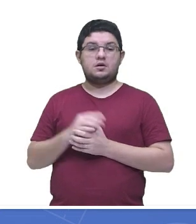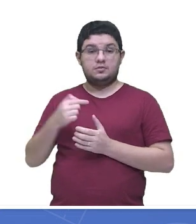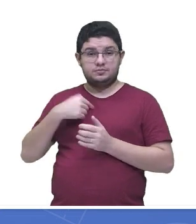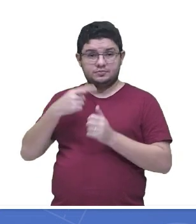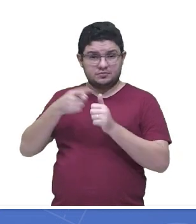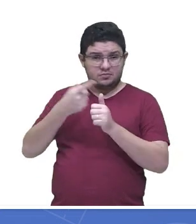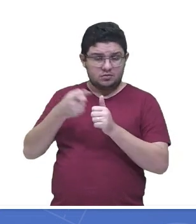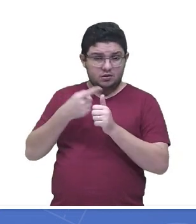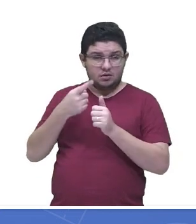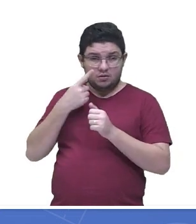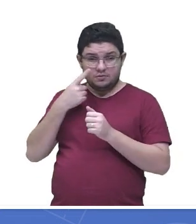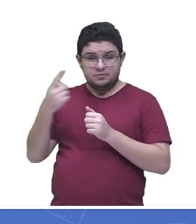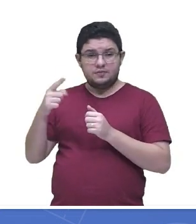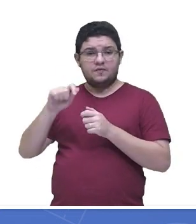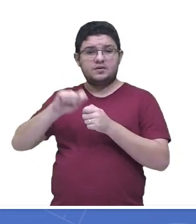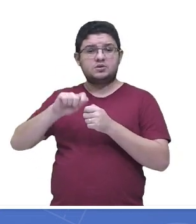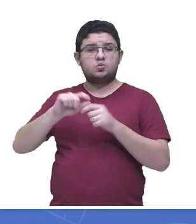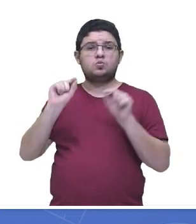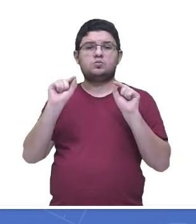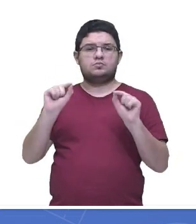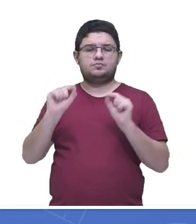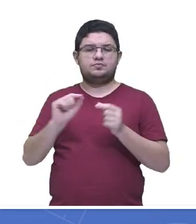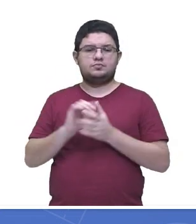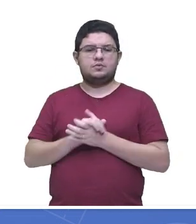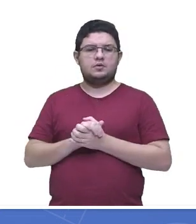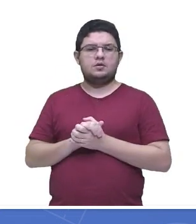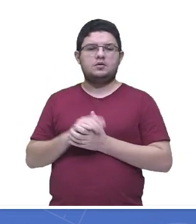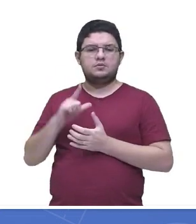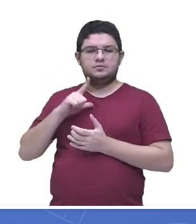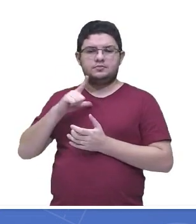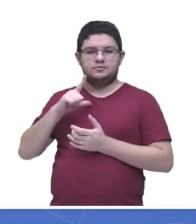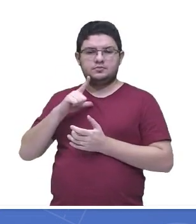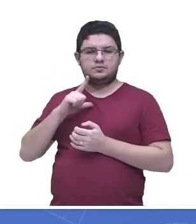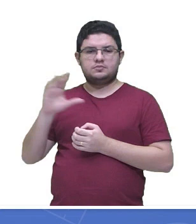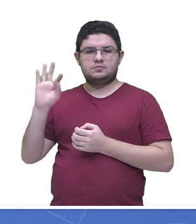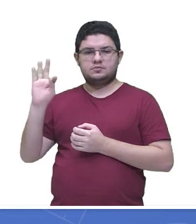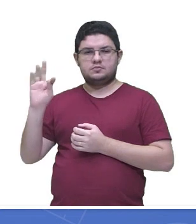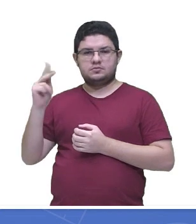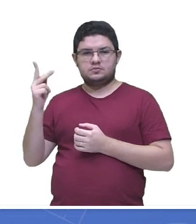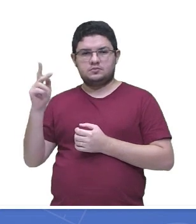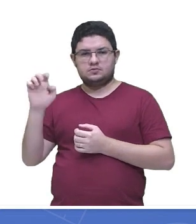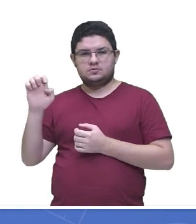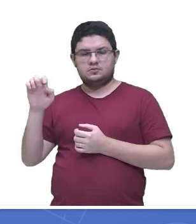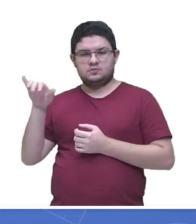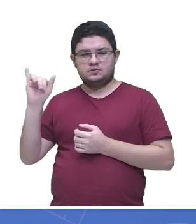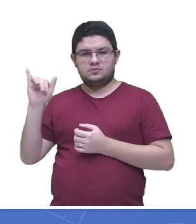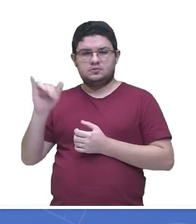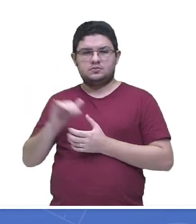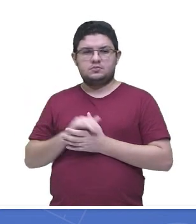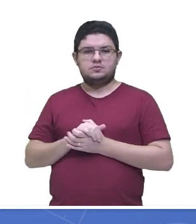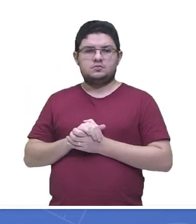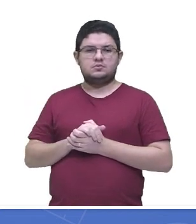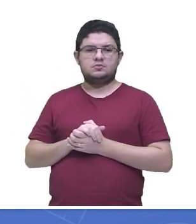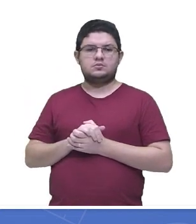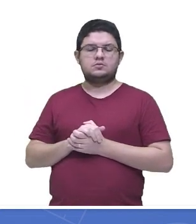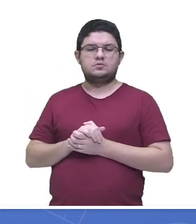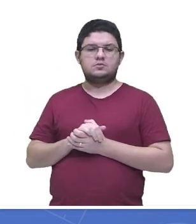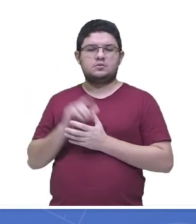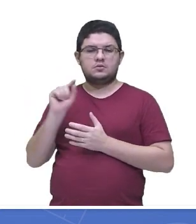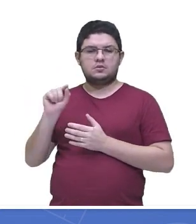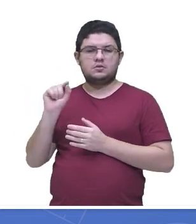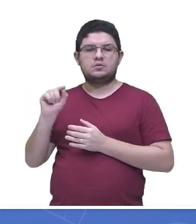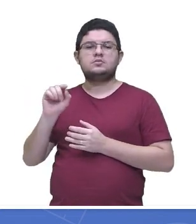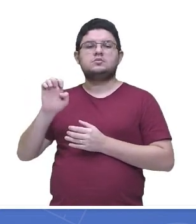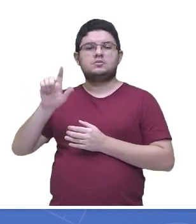sujeito. Aqui eu tenho they. They, vocês sabem que são eles. Se são eles, o meu verbo